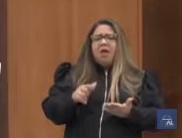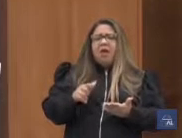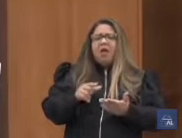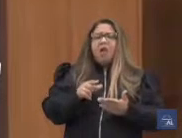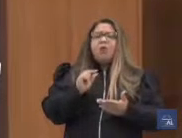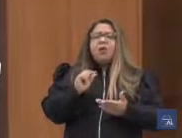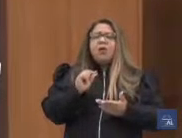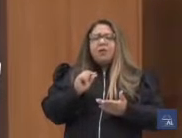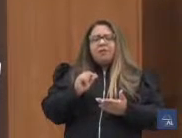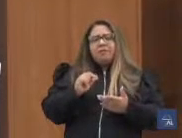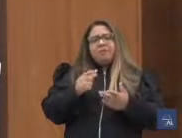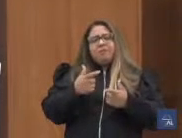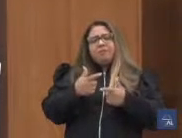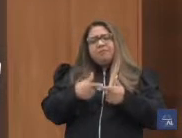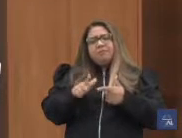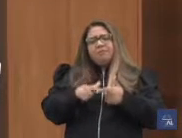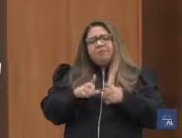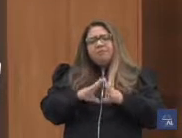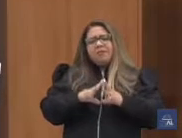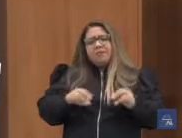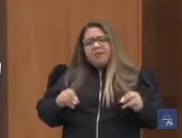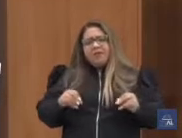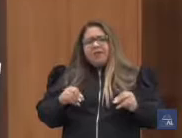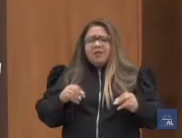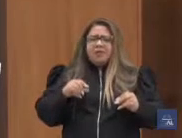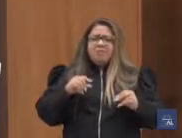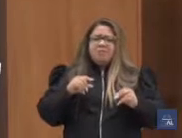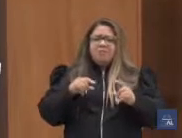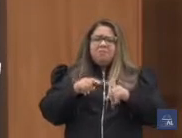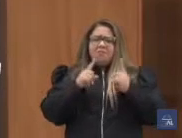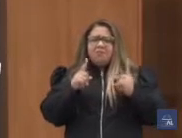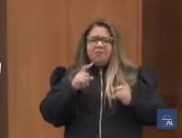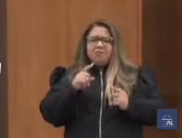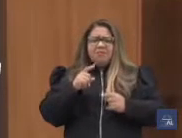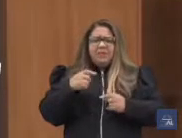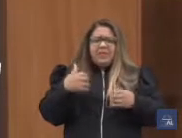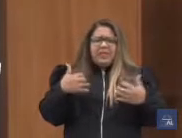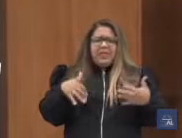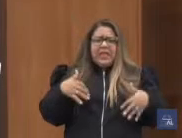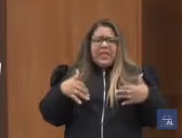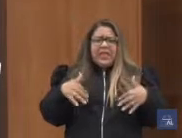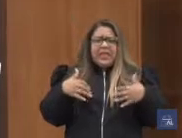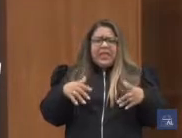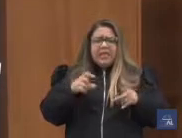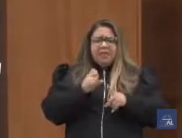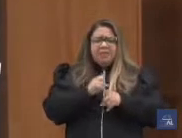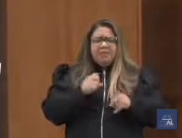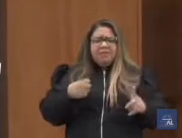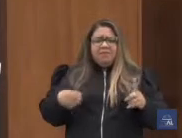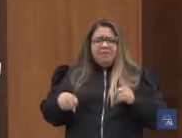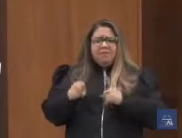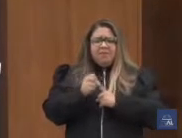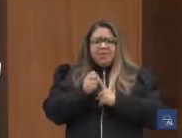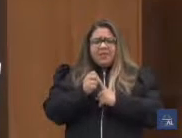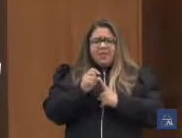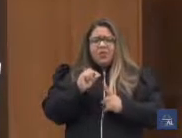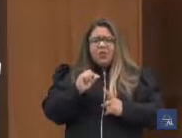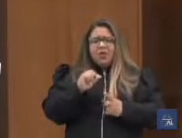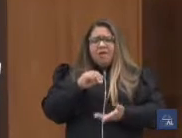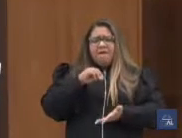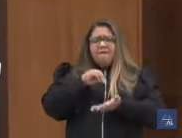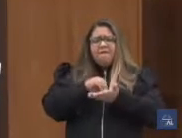solução e Tem se tornado um grande transtorno social que é a falta de